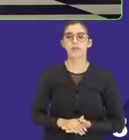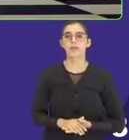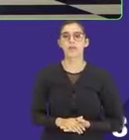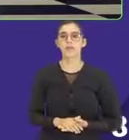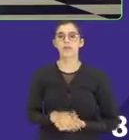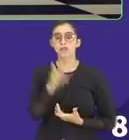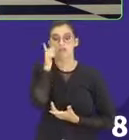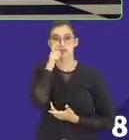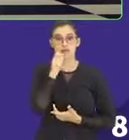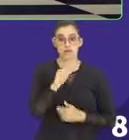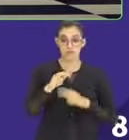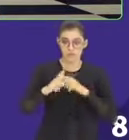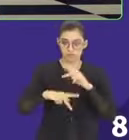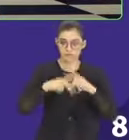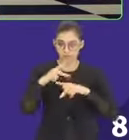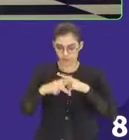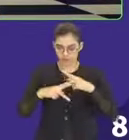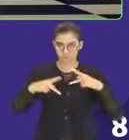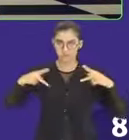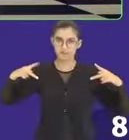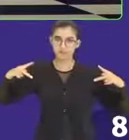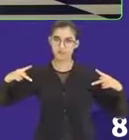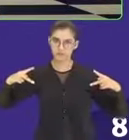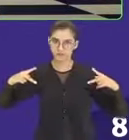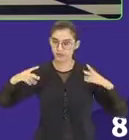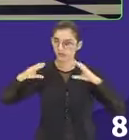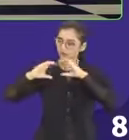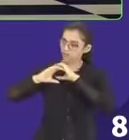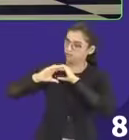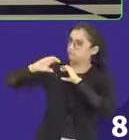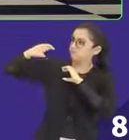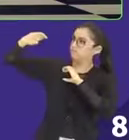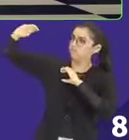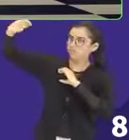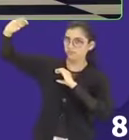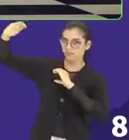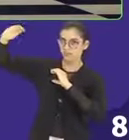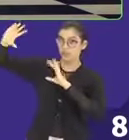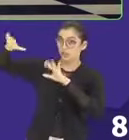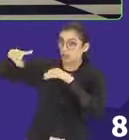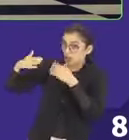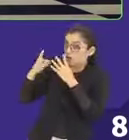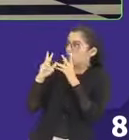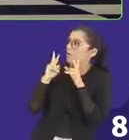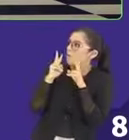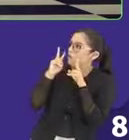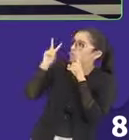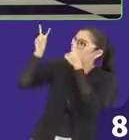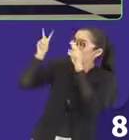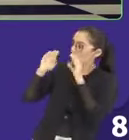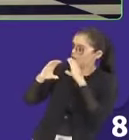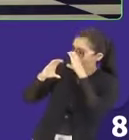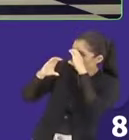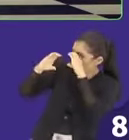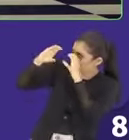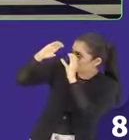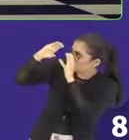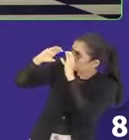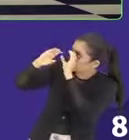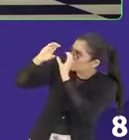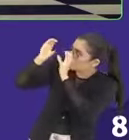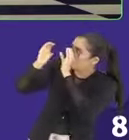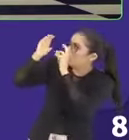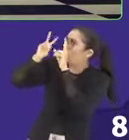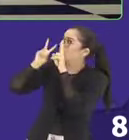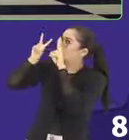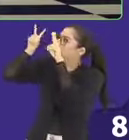de presente o telescópio, né? E ele, então, olhou para o céu com o telescópio e o que ele viu foi